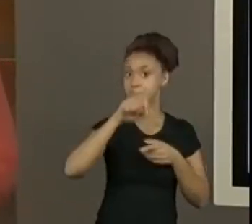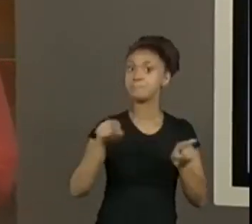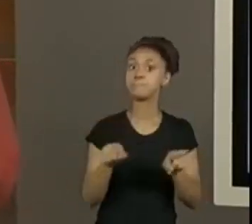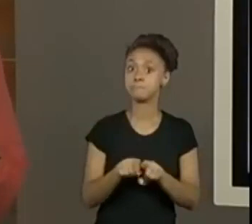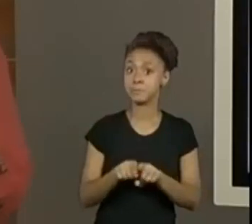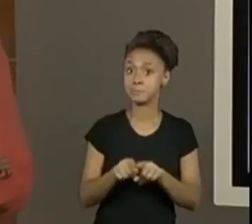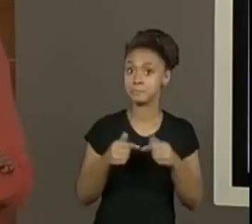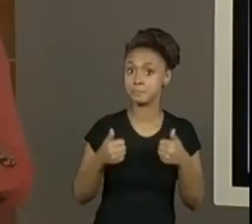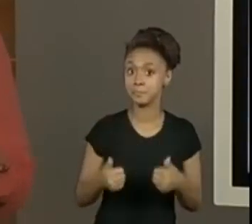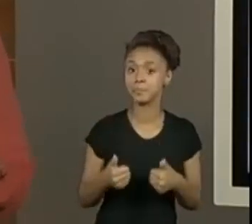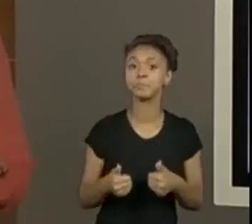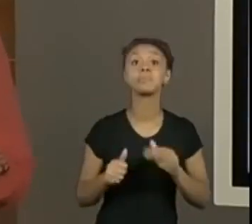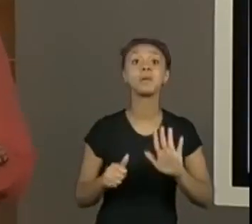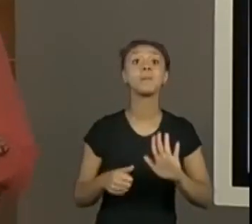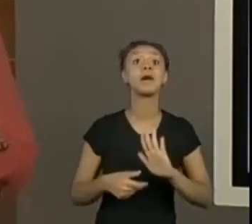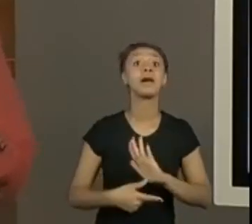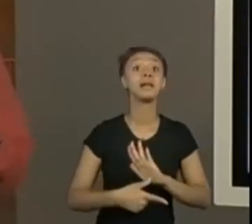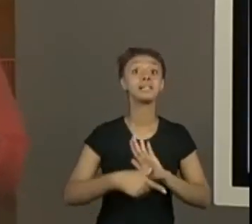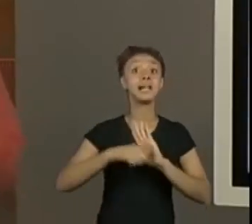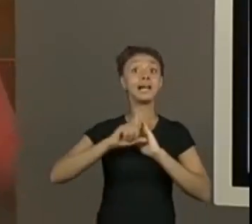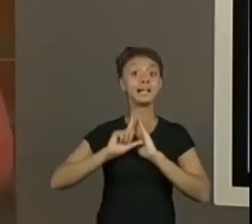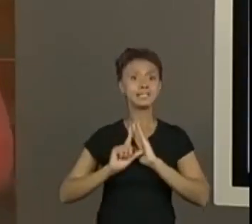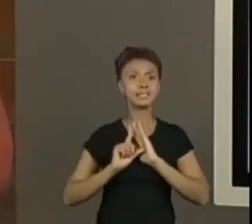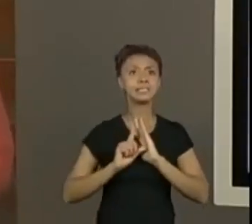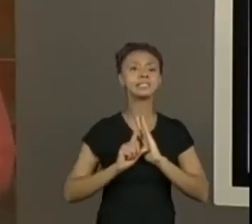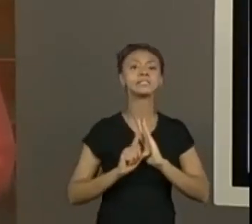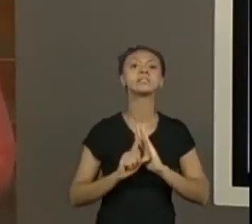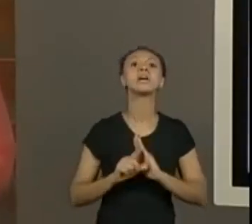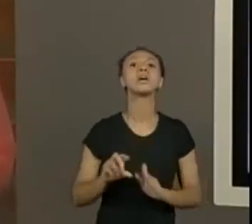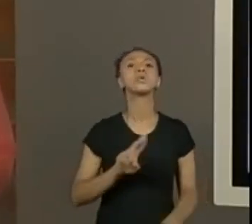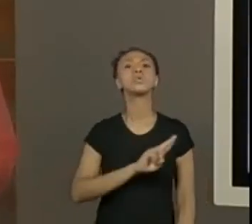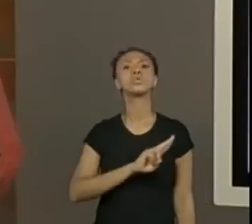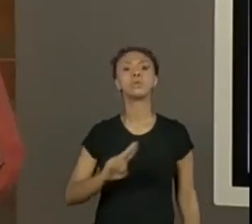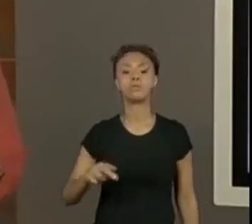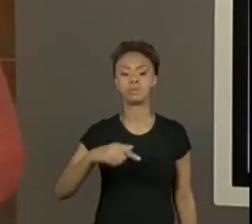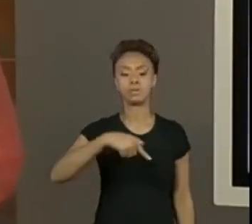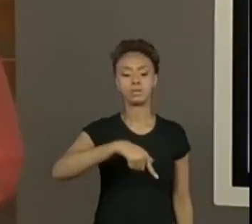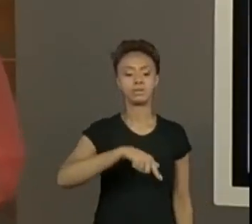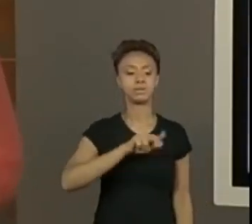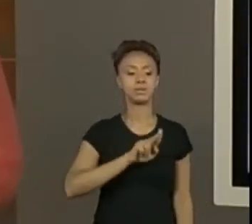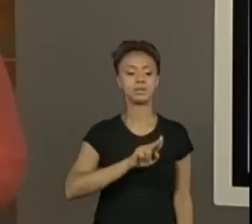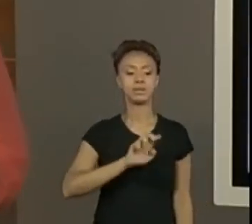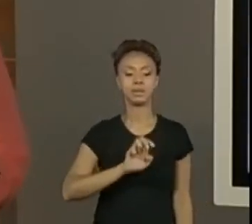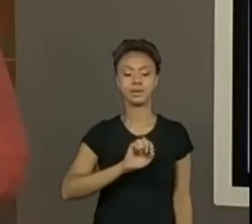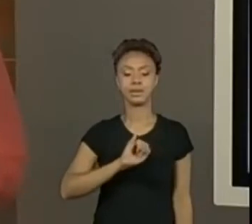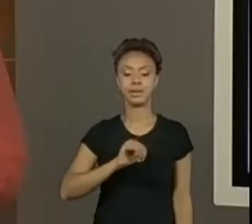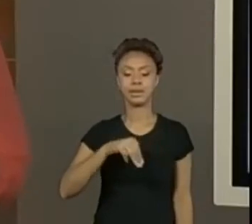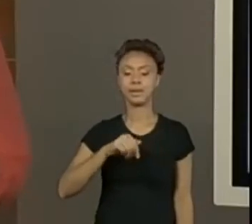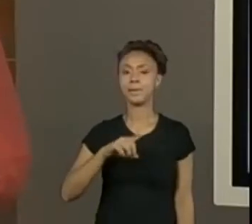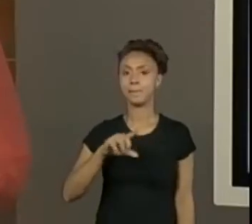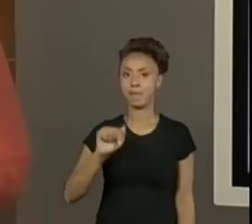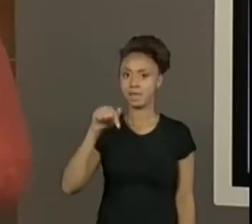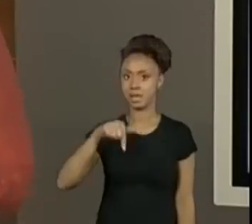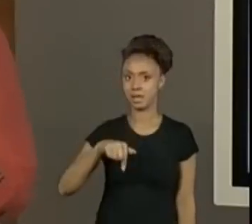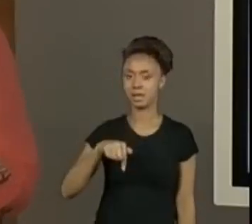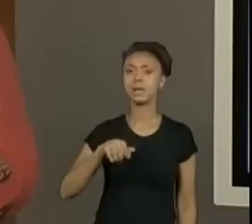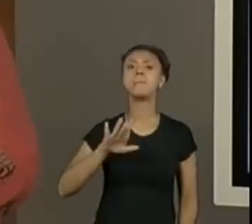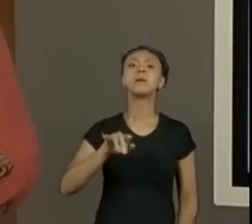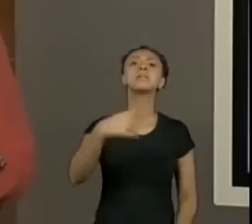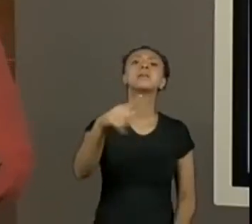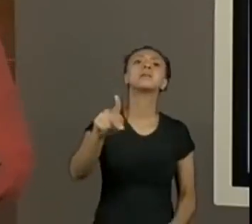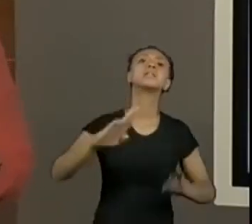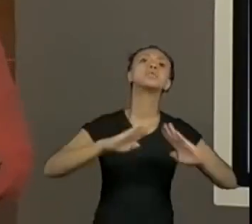bom? Mas antes, a gente conhece como queimada. Aí na sua região também tem este nome? Recebe o